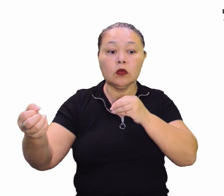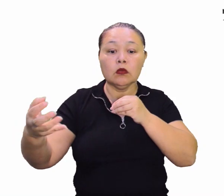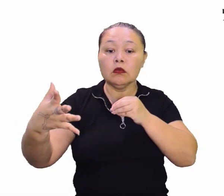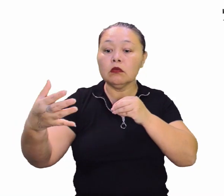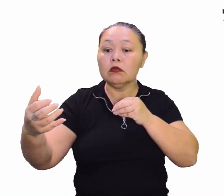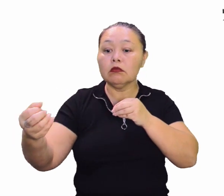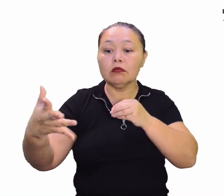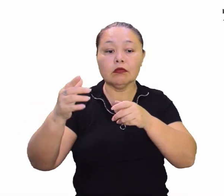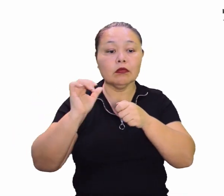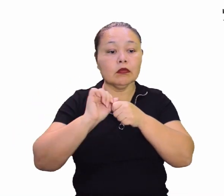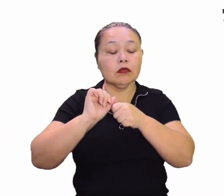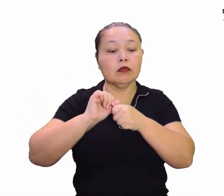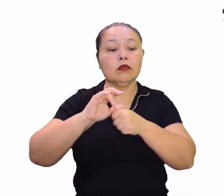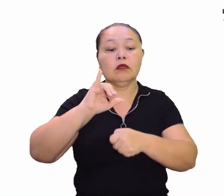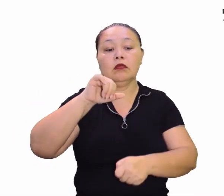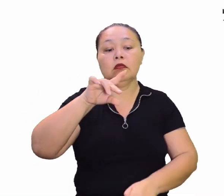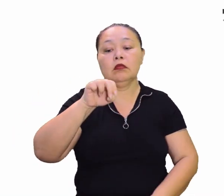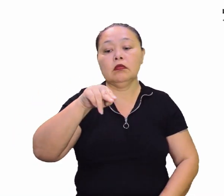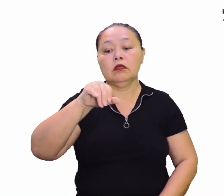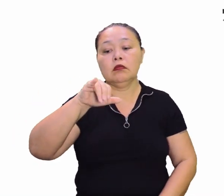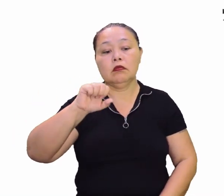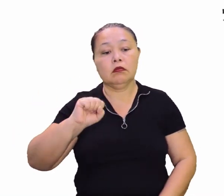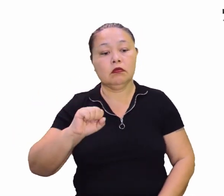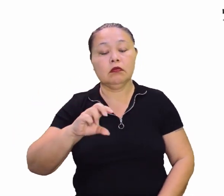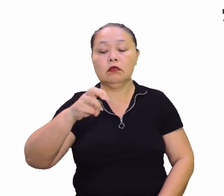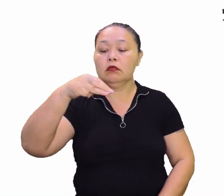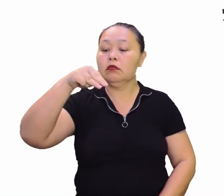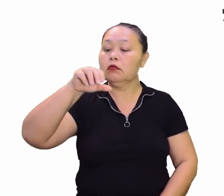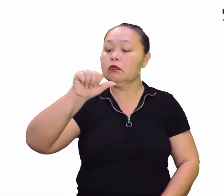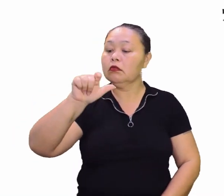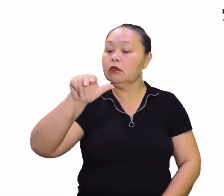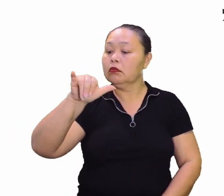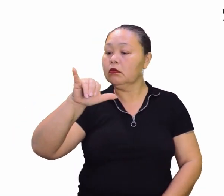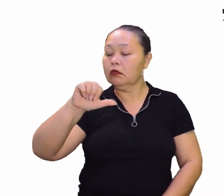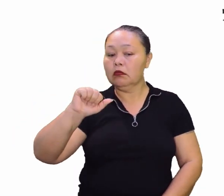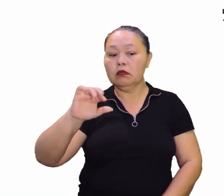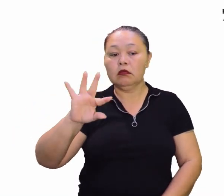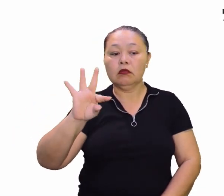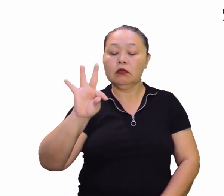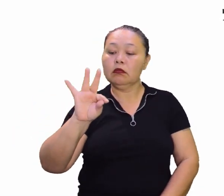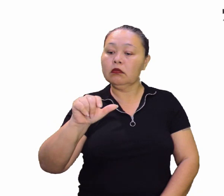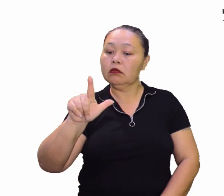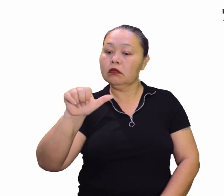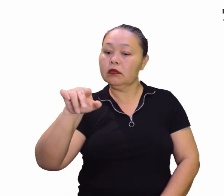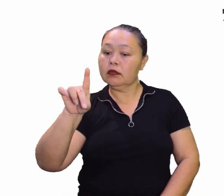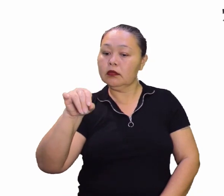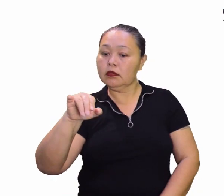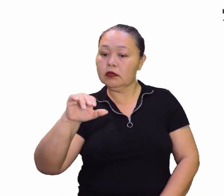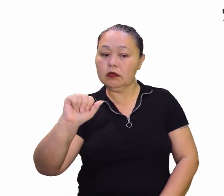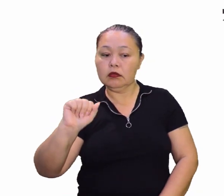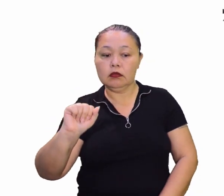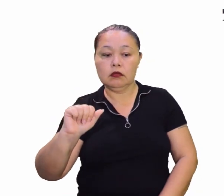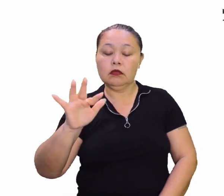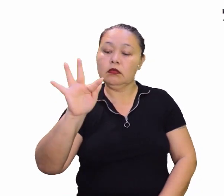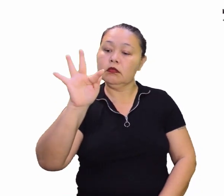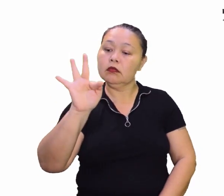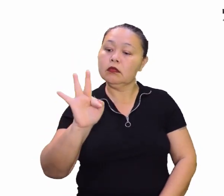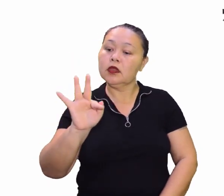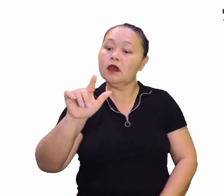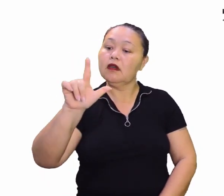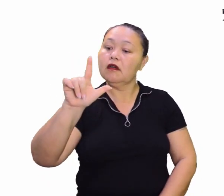Quem são eles? Indonésia, Malásia, Tailândia, Filipinas e